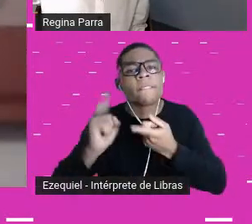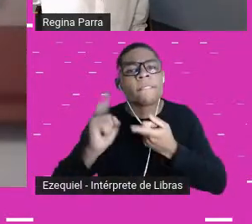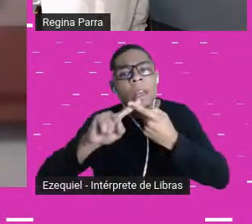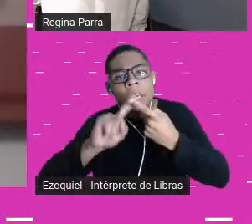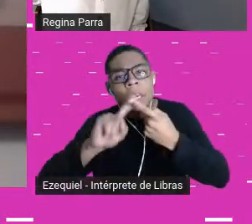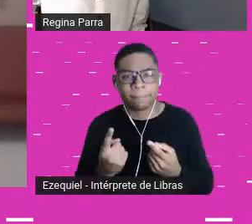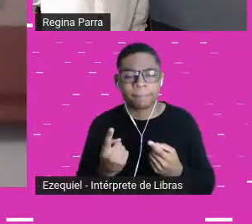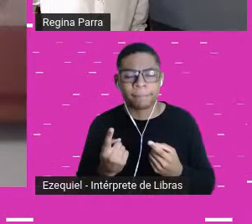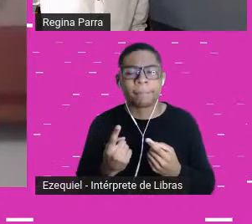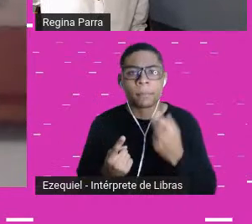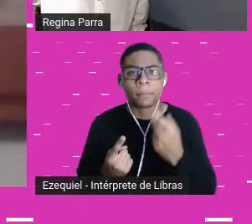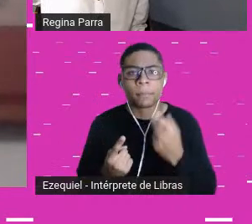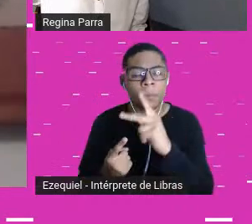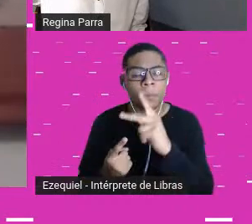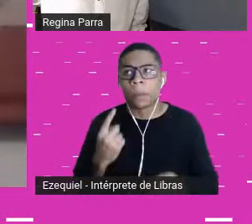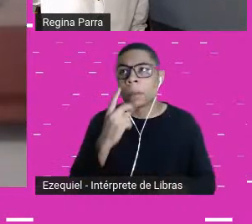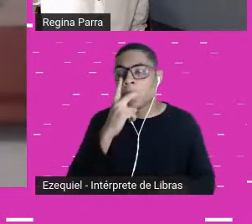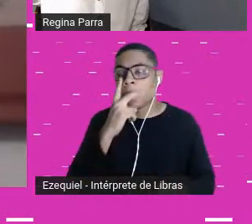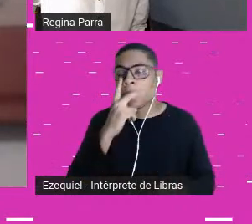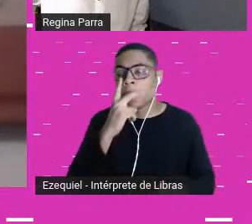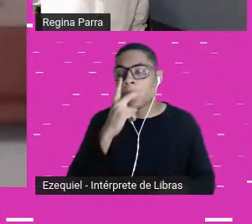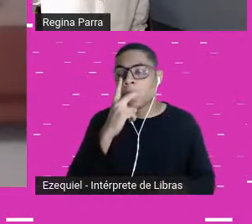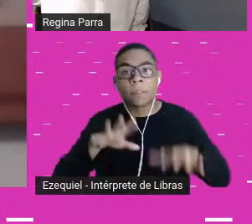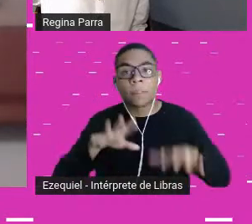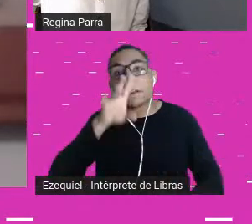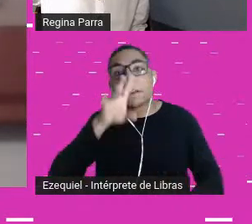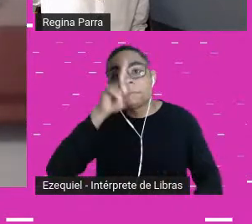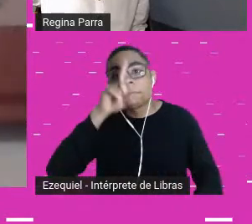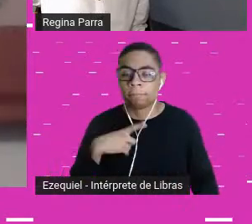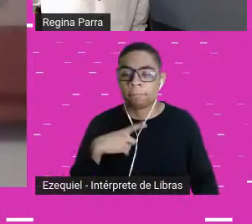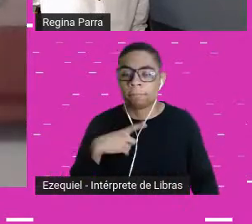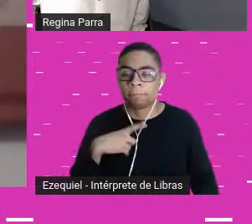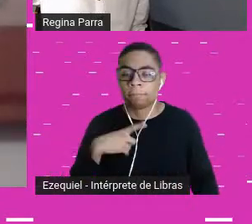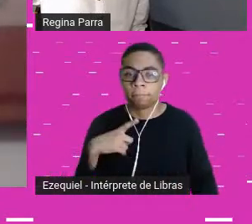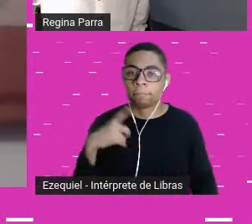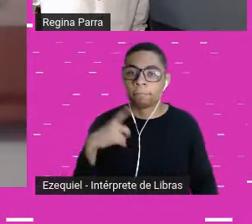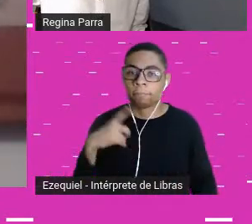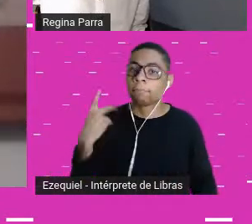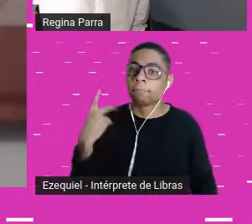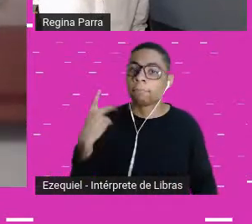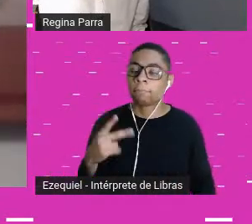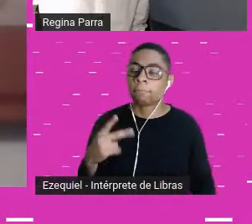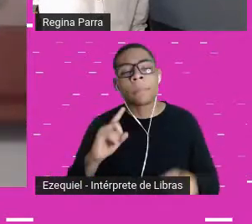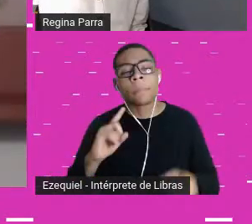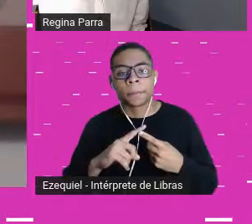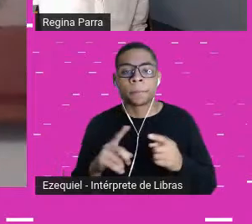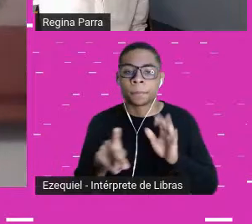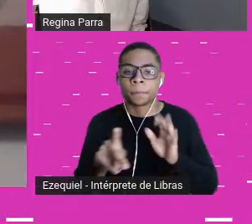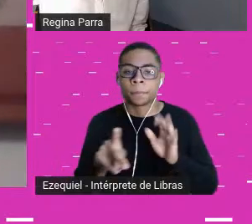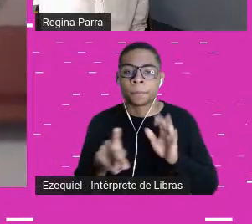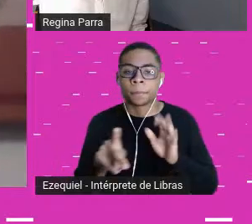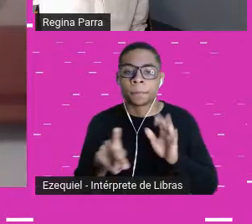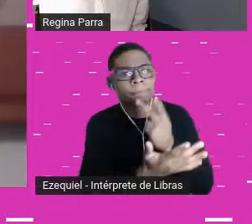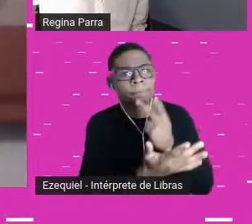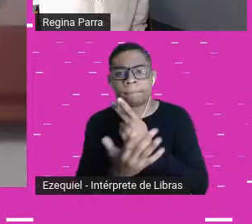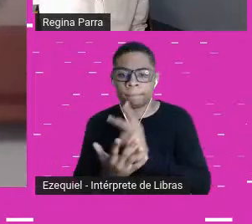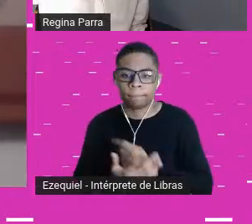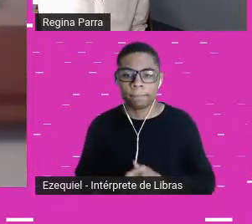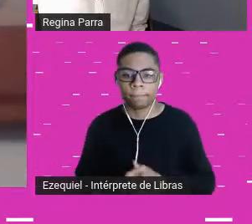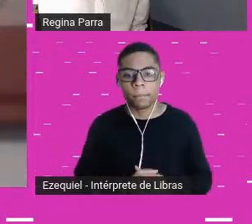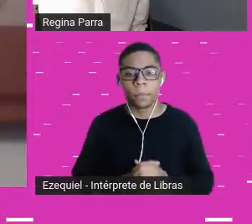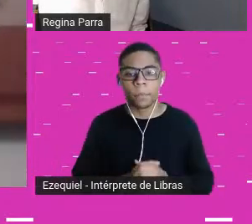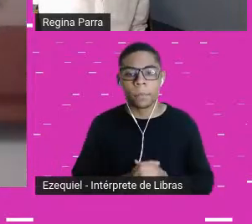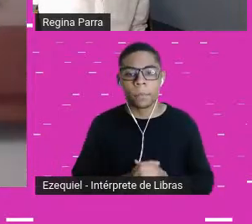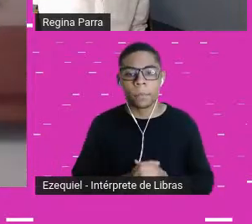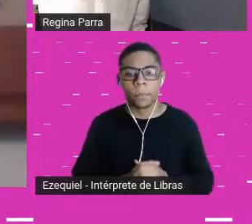precipitando e se vingando do que está sendo causado, né? Eu acho que tem imagens fortes ali